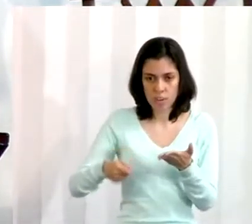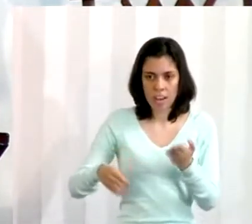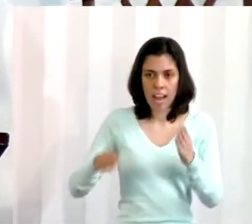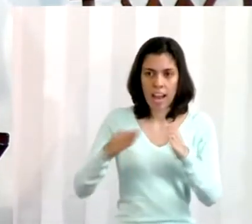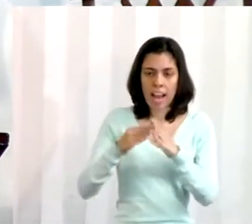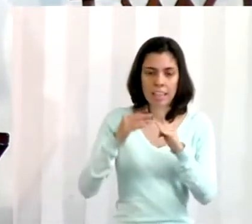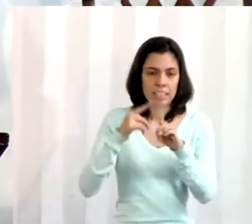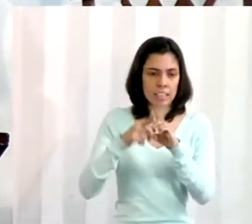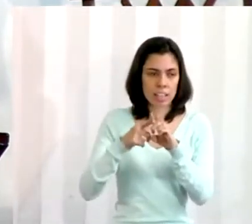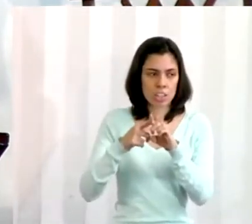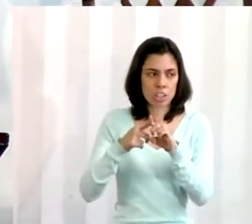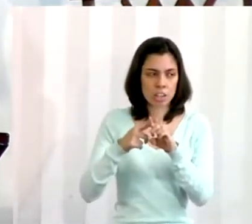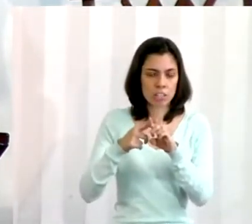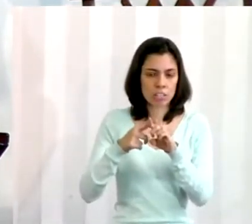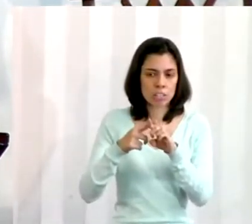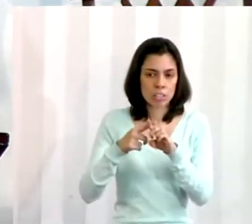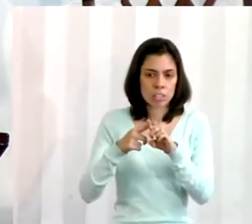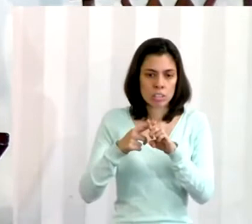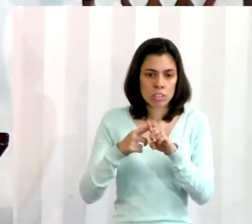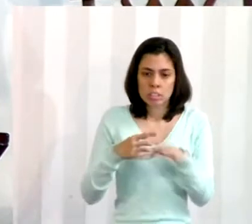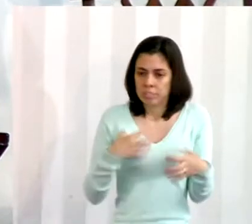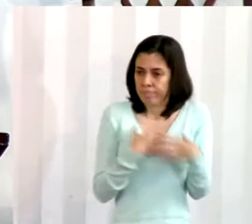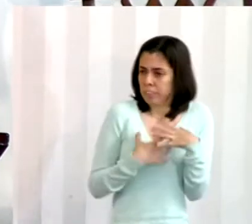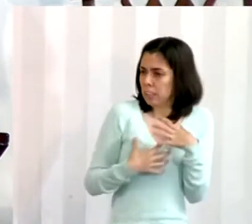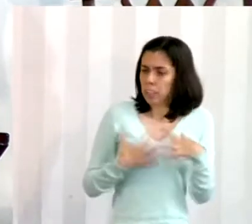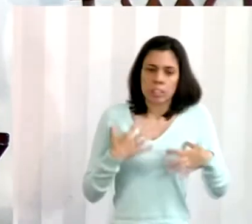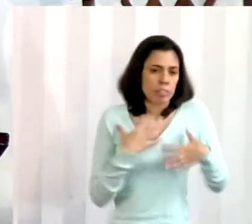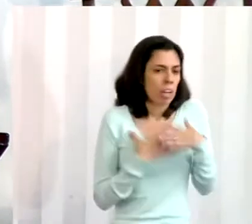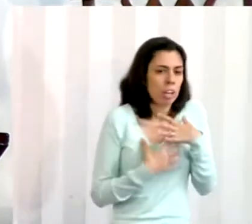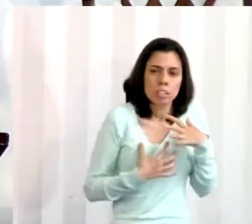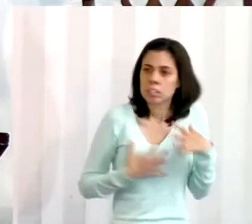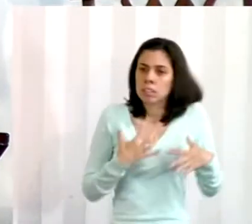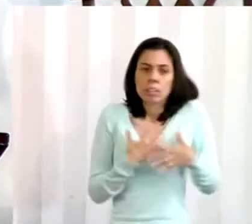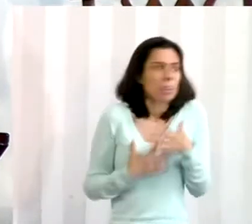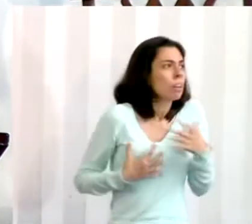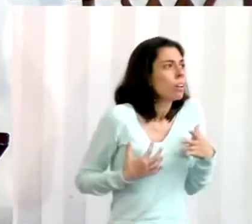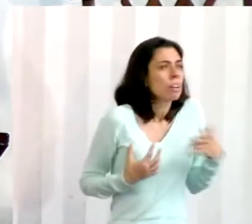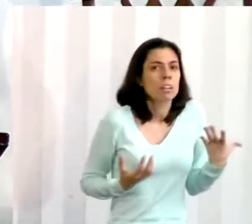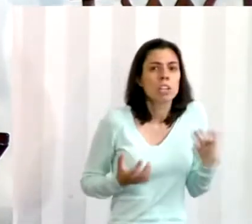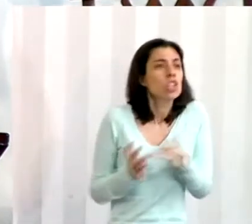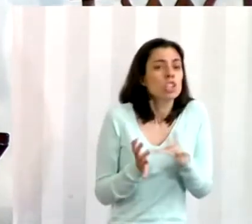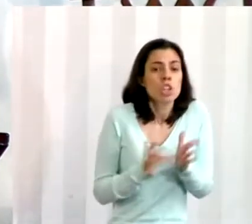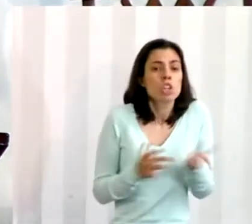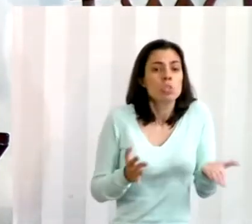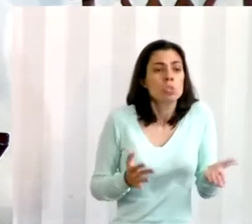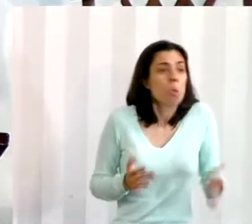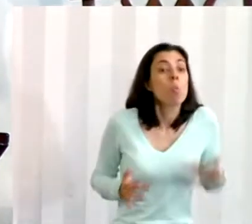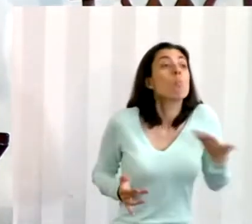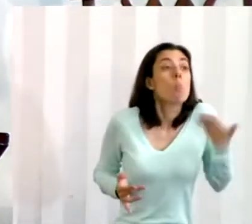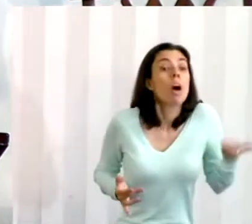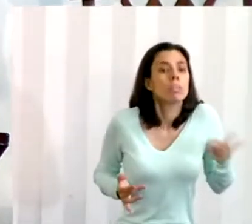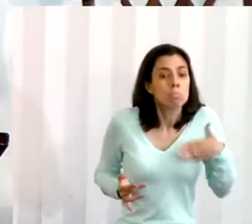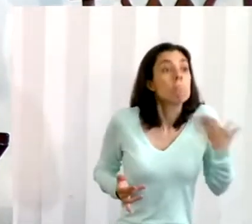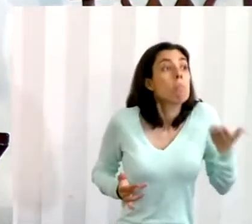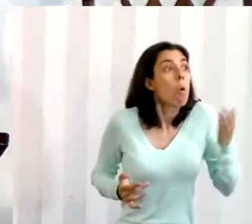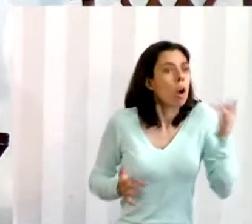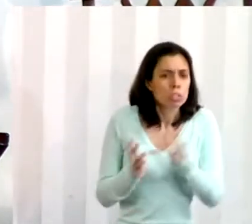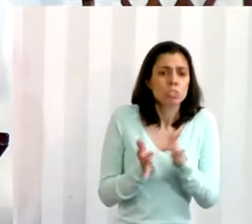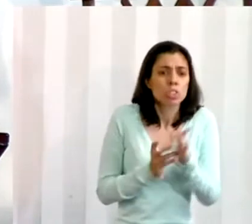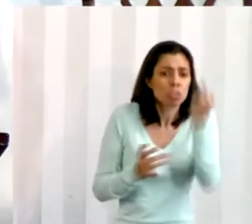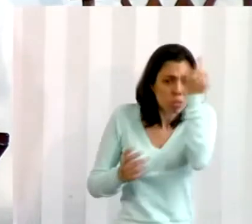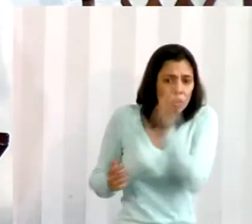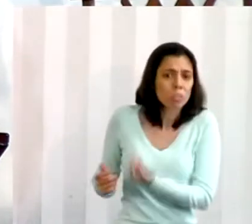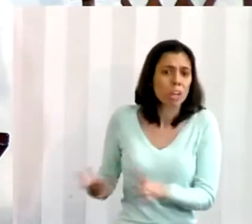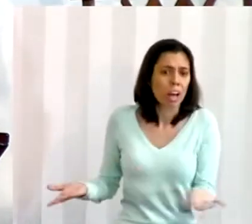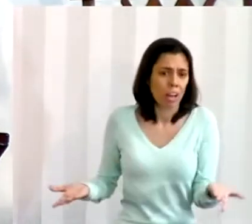Cristo veio, ressurgiu e vai voltar. Mas o problema era, quando ele vai voltar? Ele vai